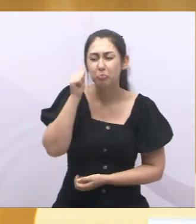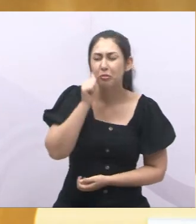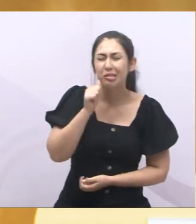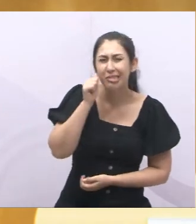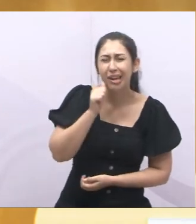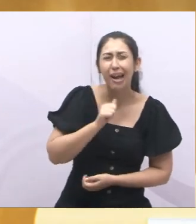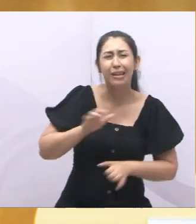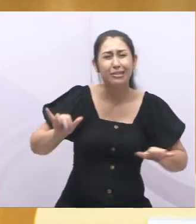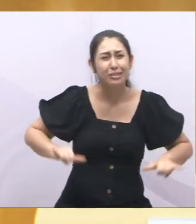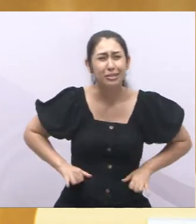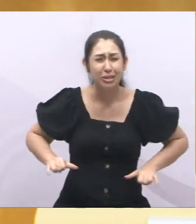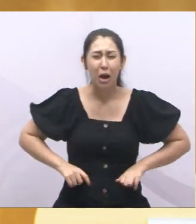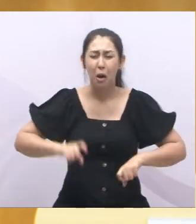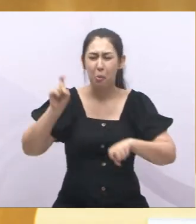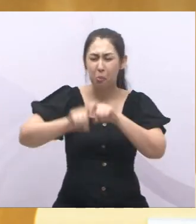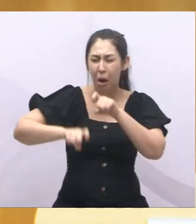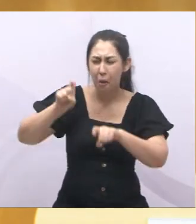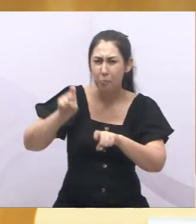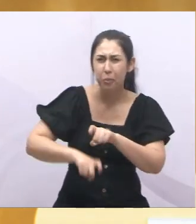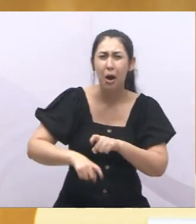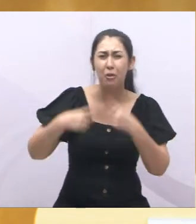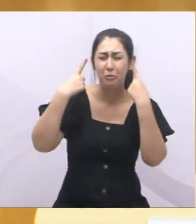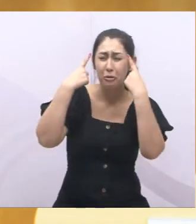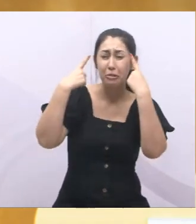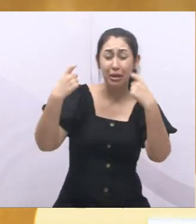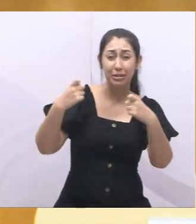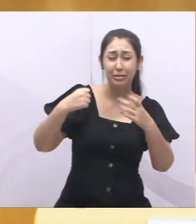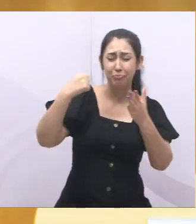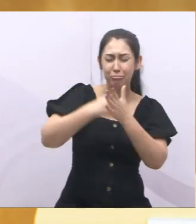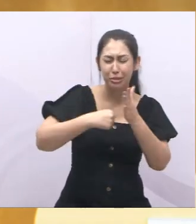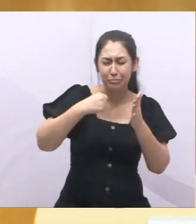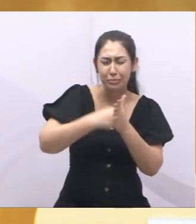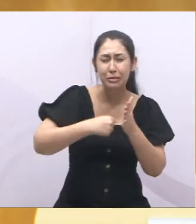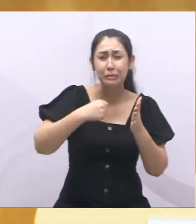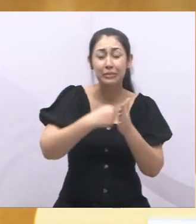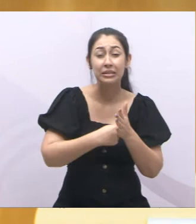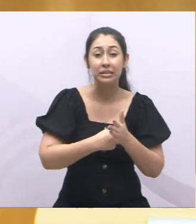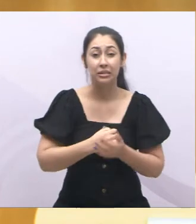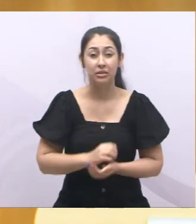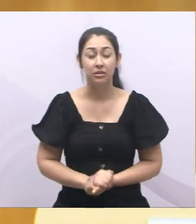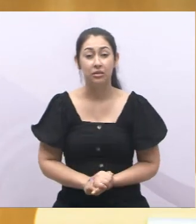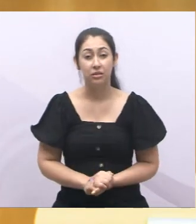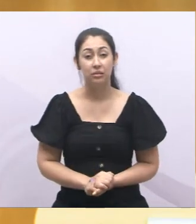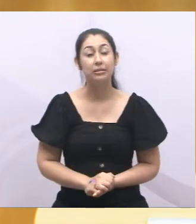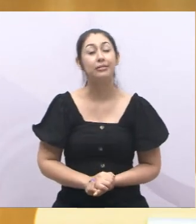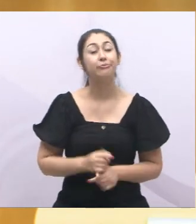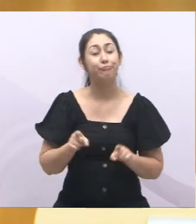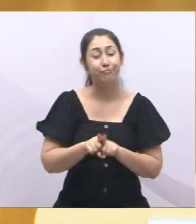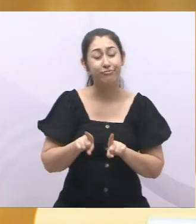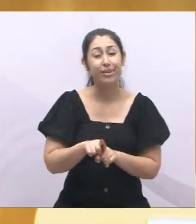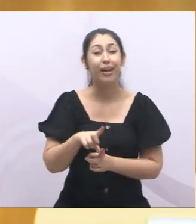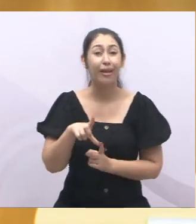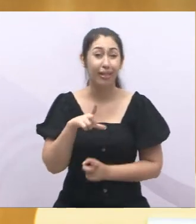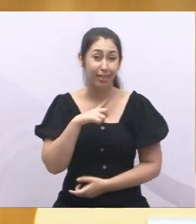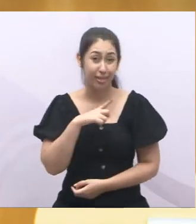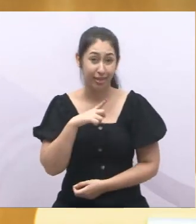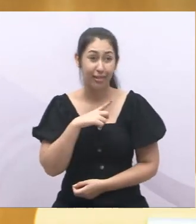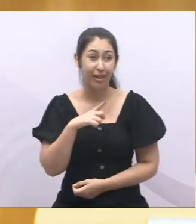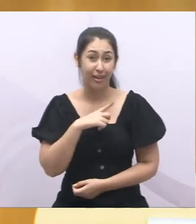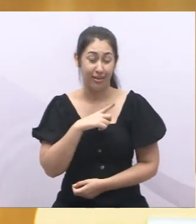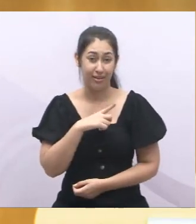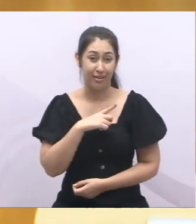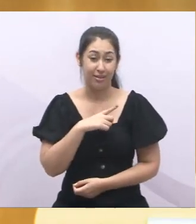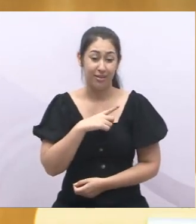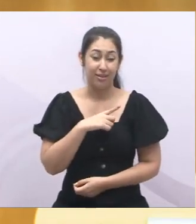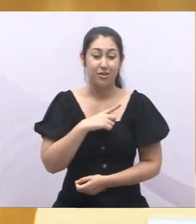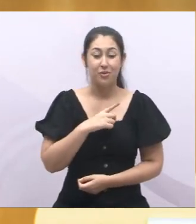de exploração batendo a nossa porta. Ainda convivemos com a baixa representação